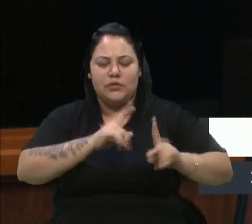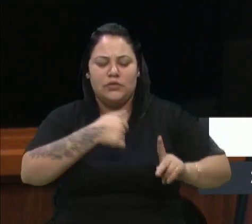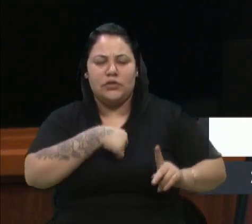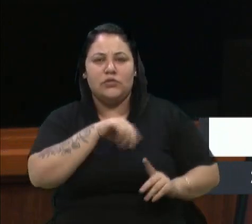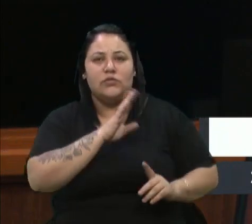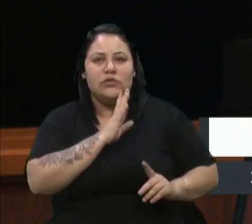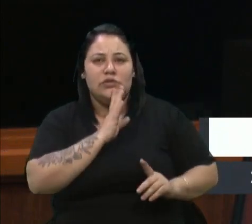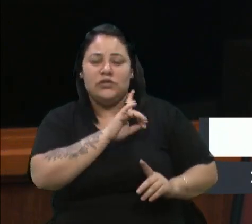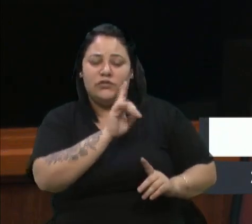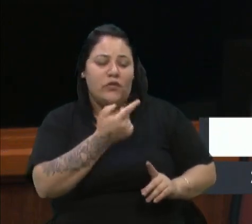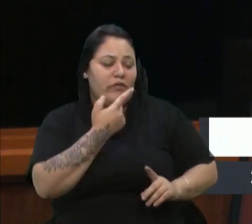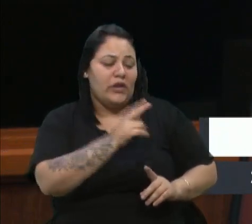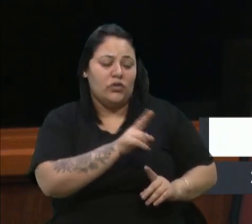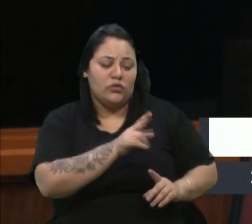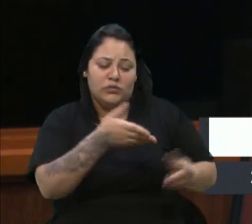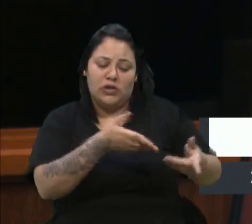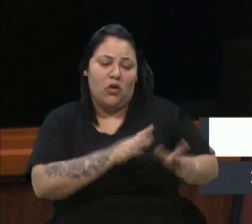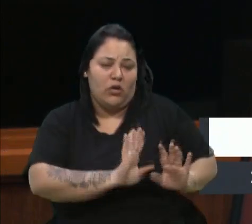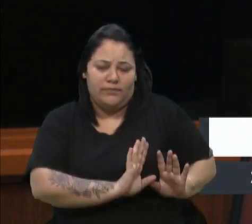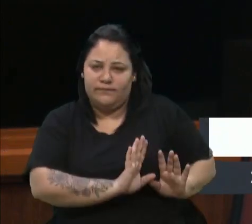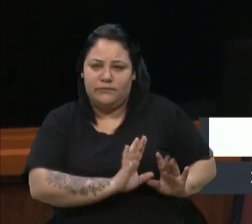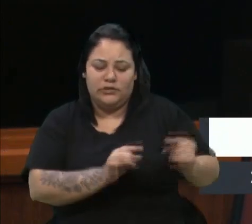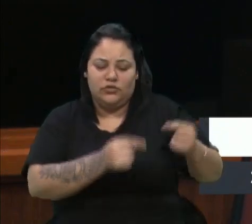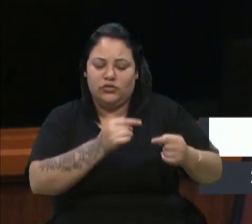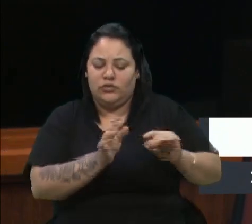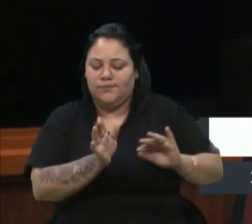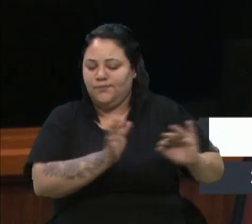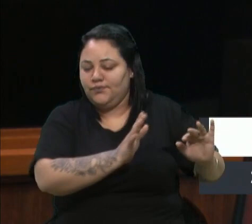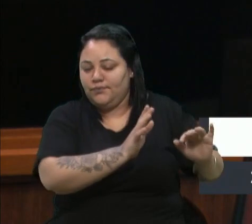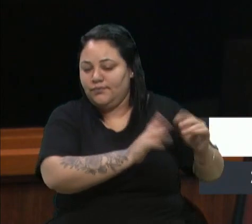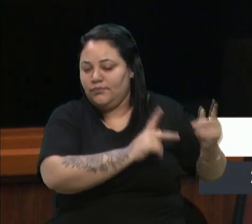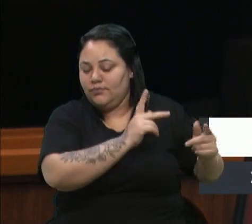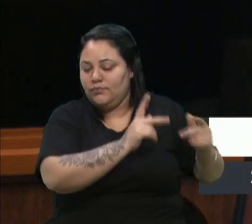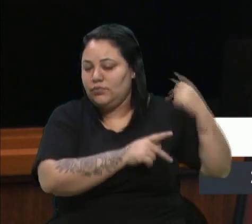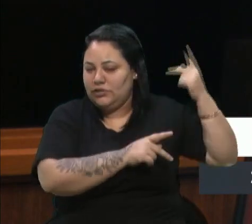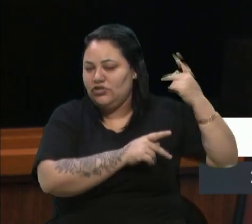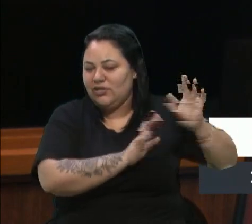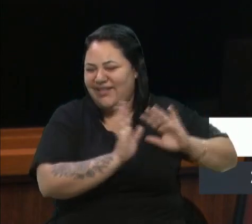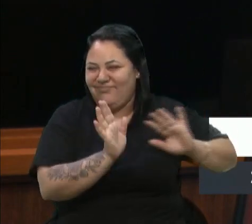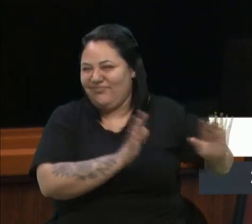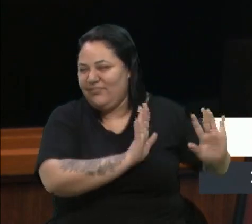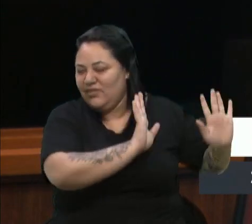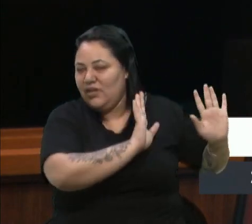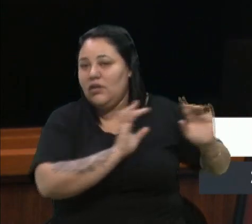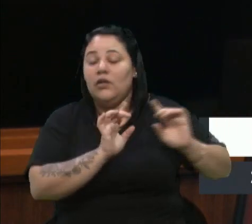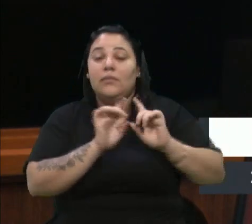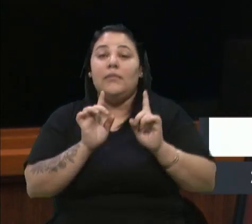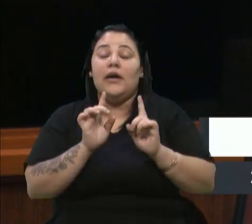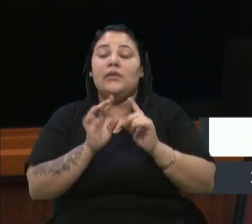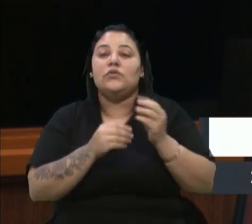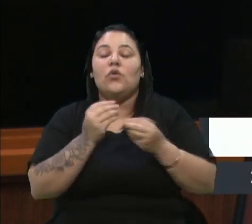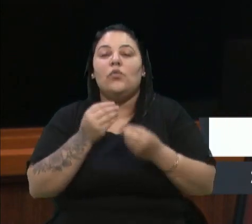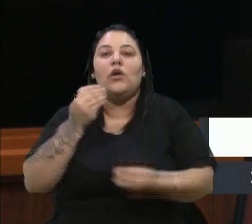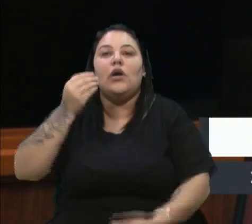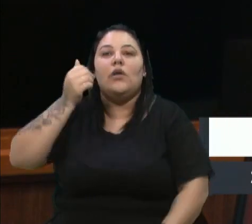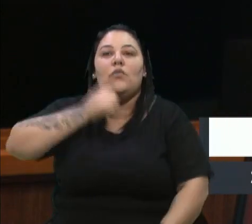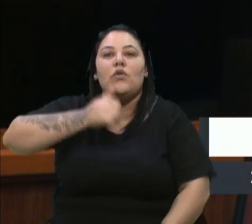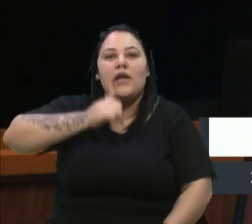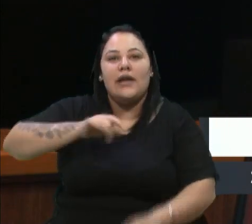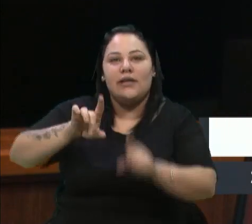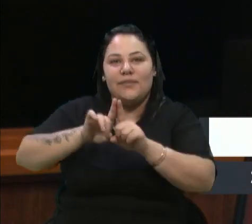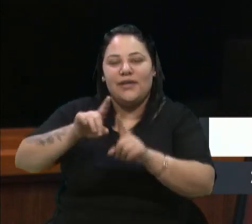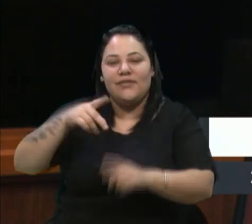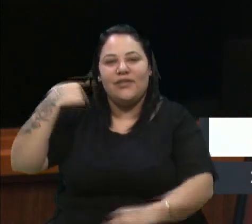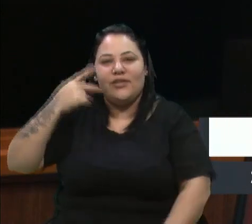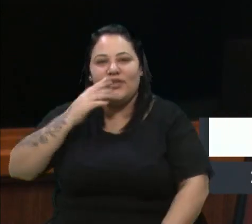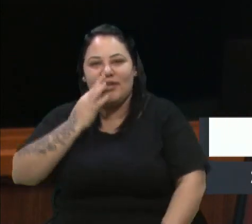não vem ao caso agora, que é uma discussão mais política, mas também, assim como as mulheres, vereadora Tati Friis,